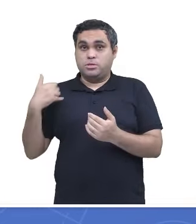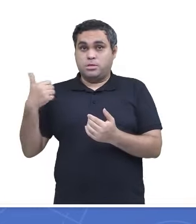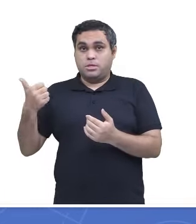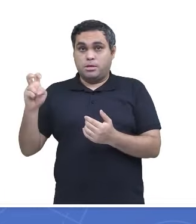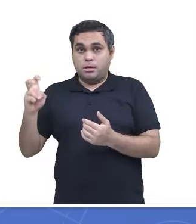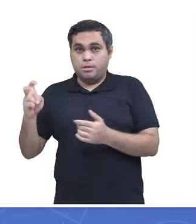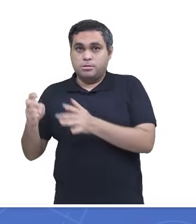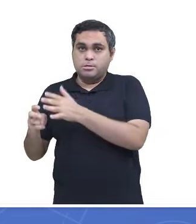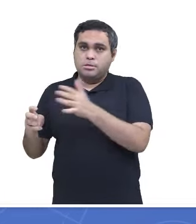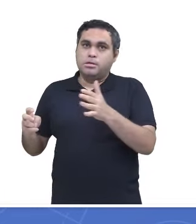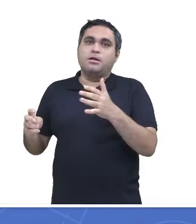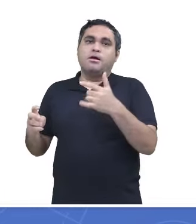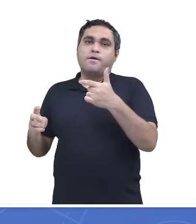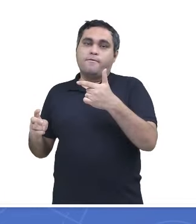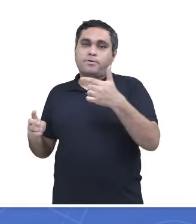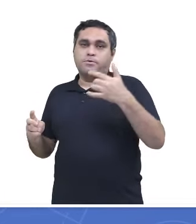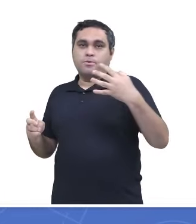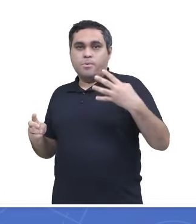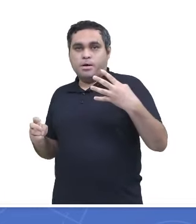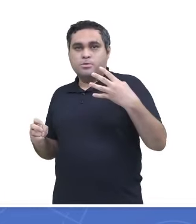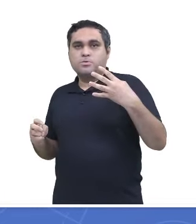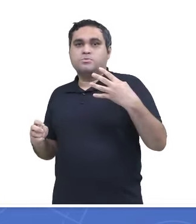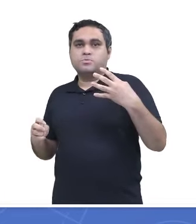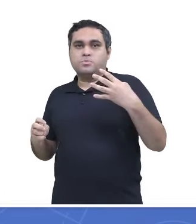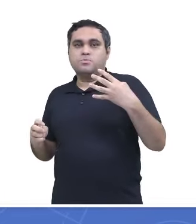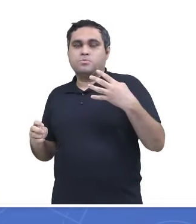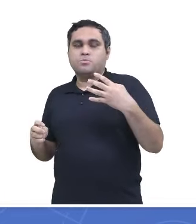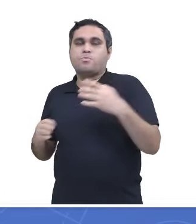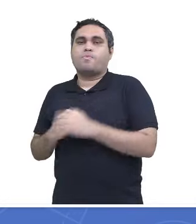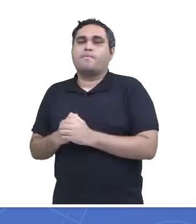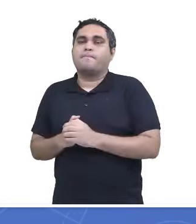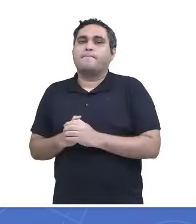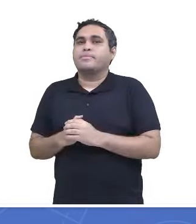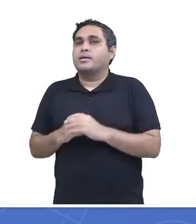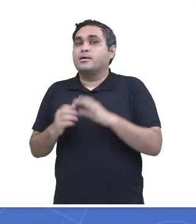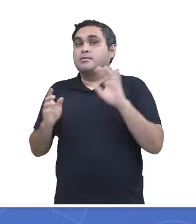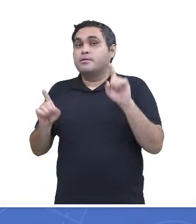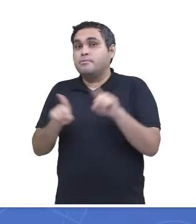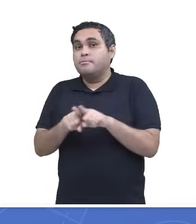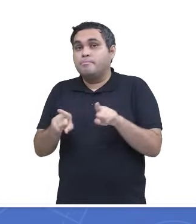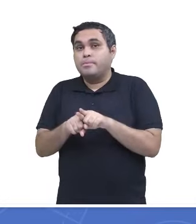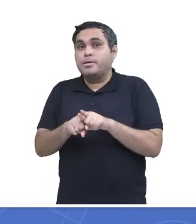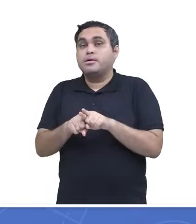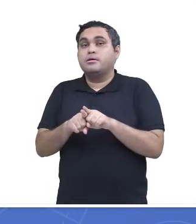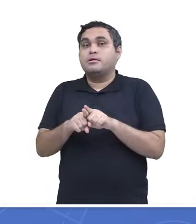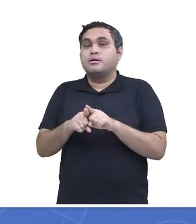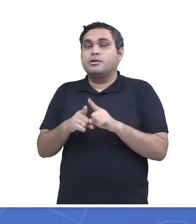14 até os 24 anos, né, e que não necessariamente